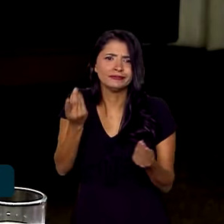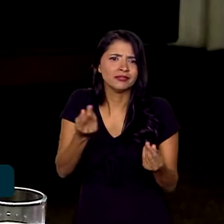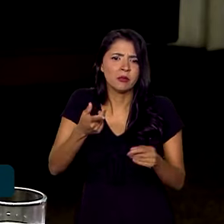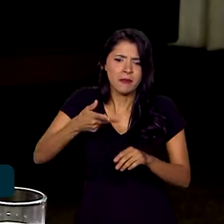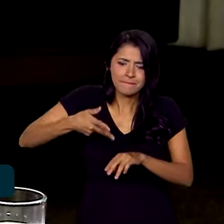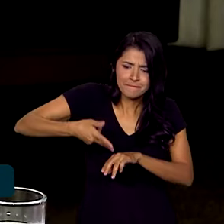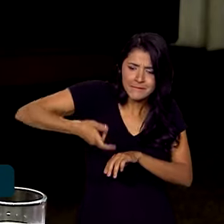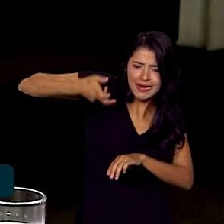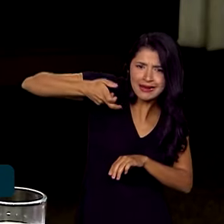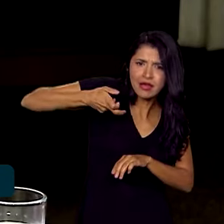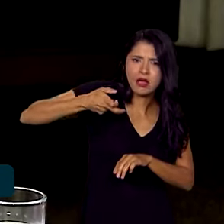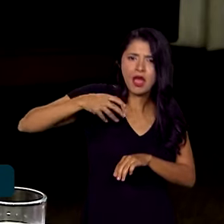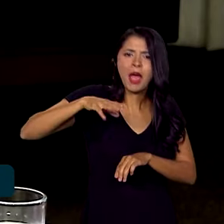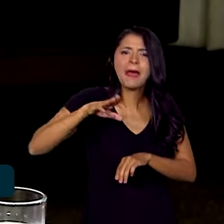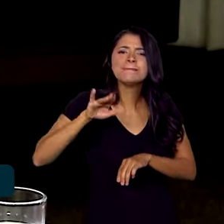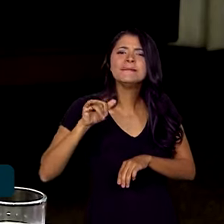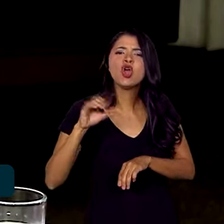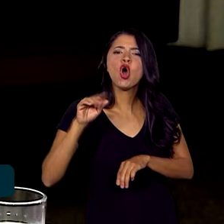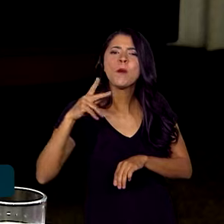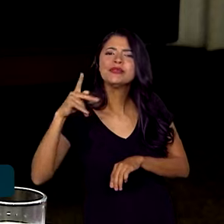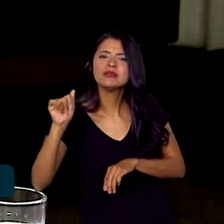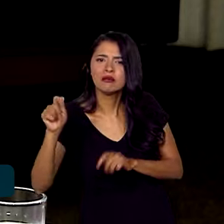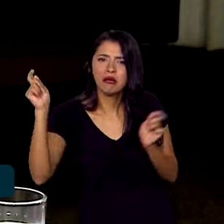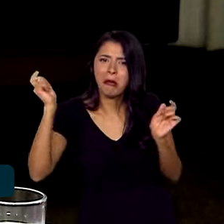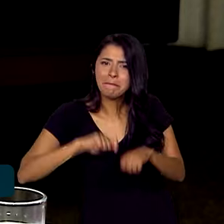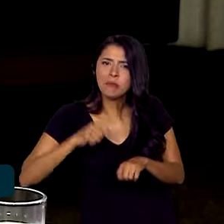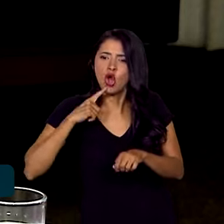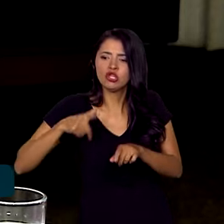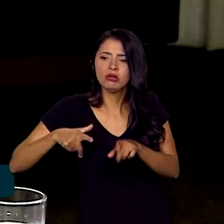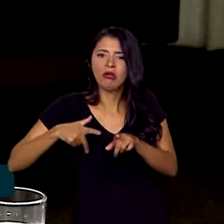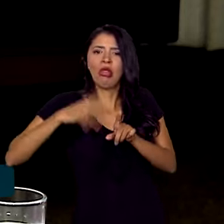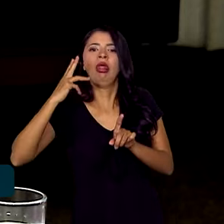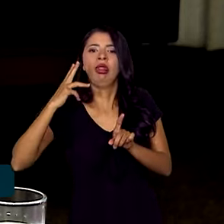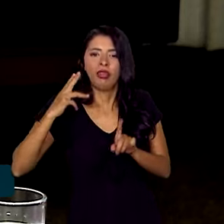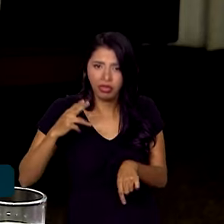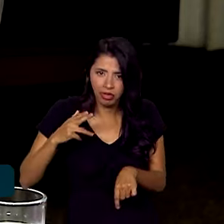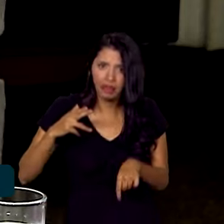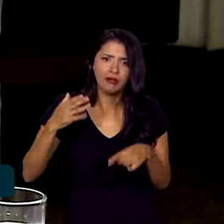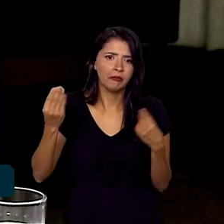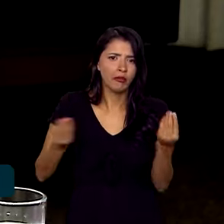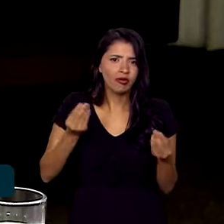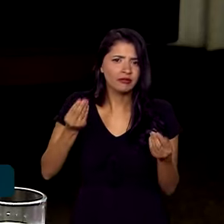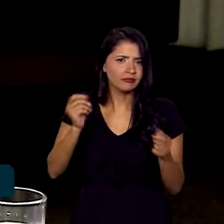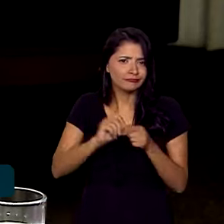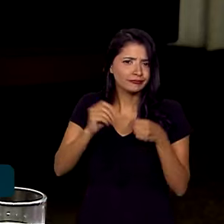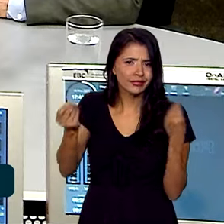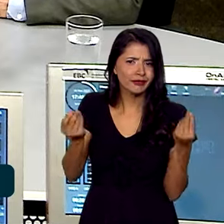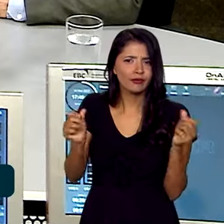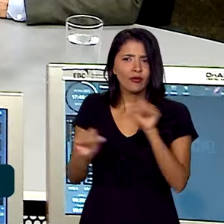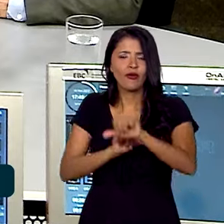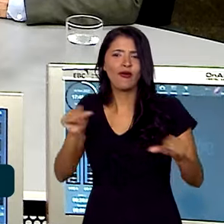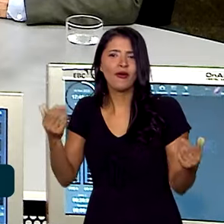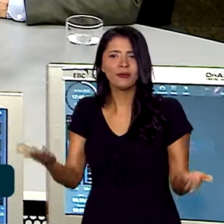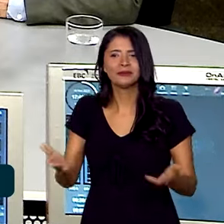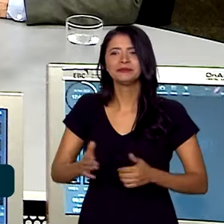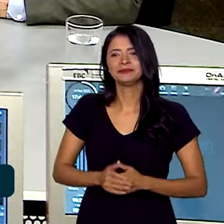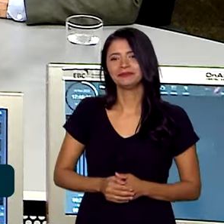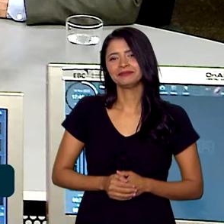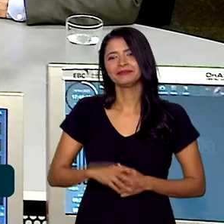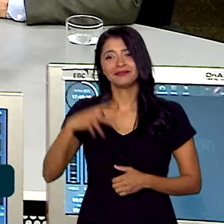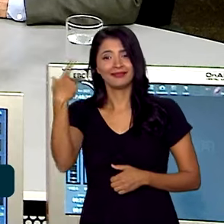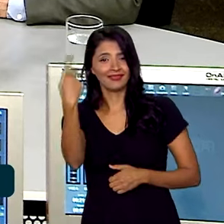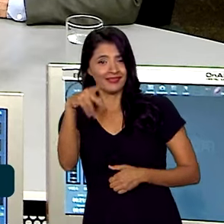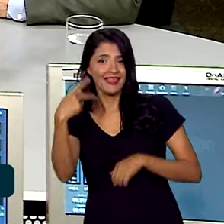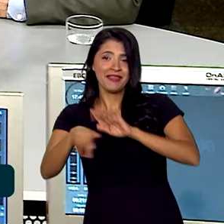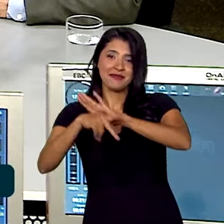ele e pode comprometer a virilidade do homem vamos vamos tentar desfazer essa desinformação e essa redução desse medo